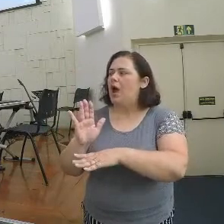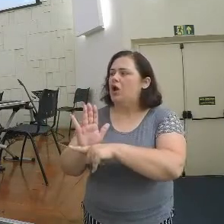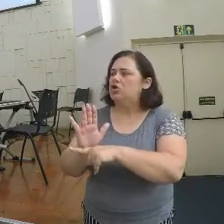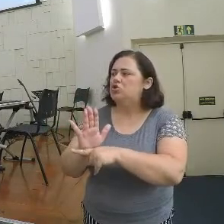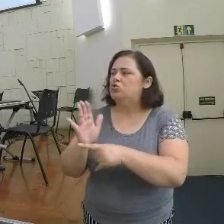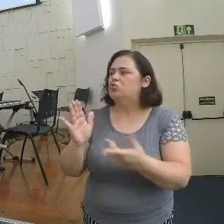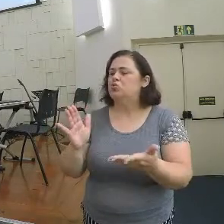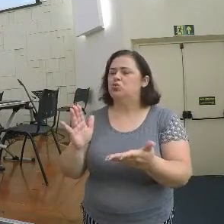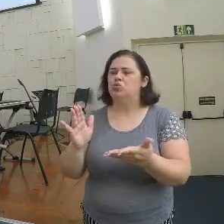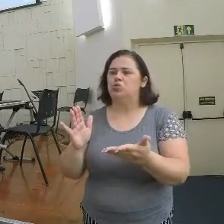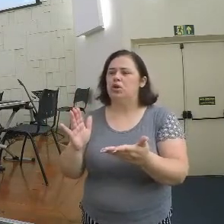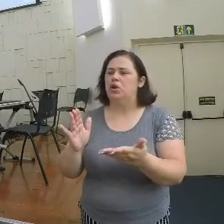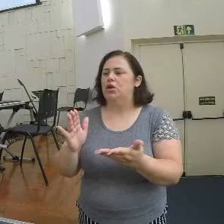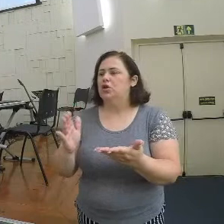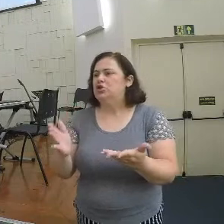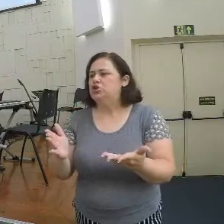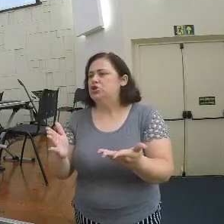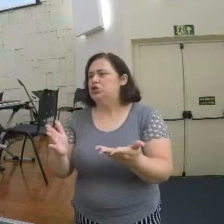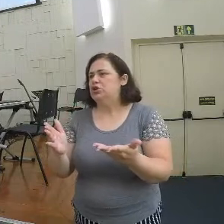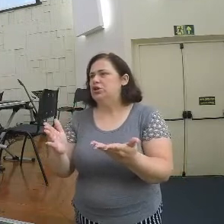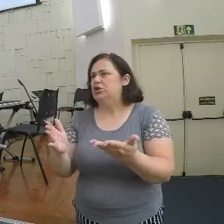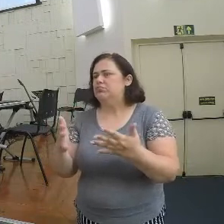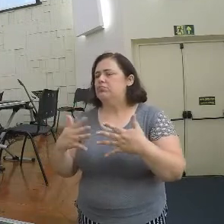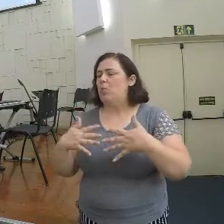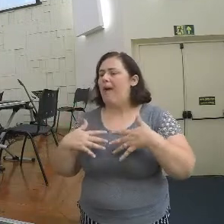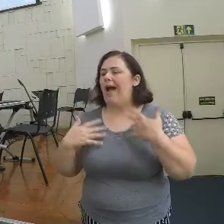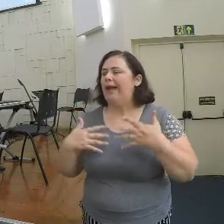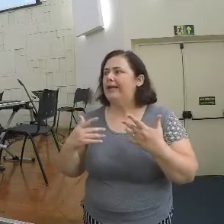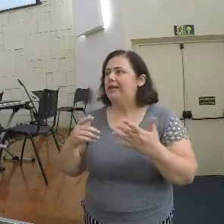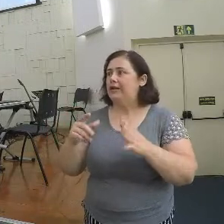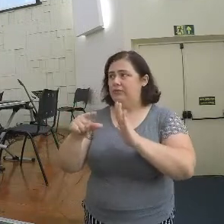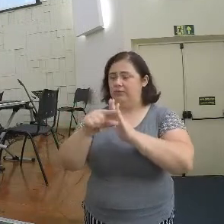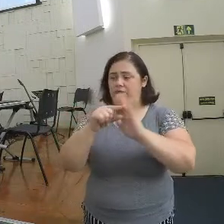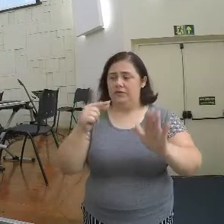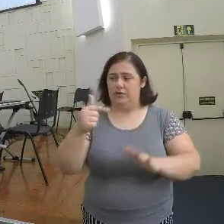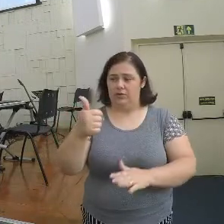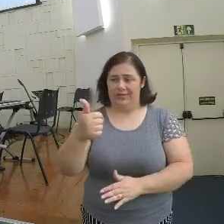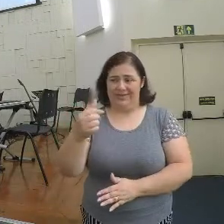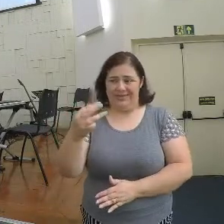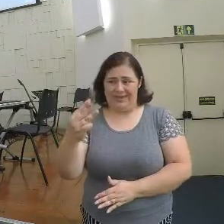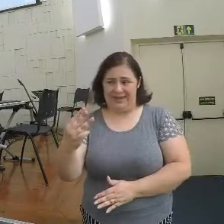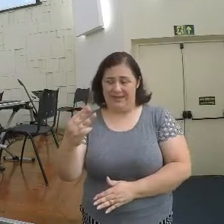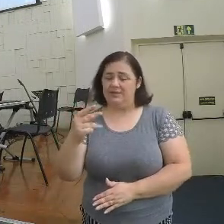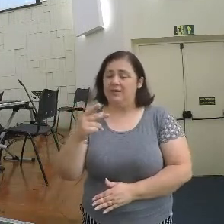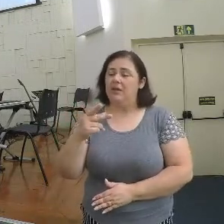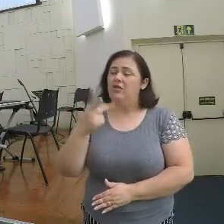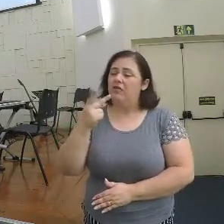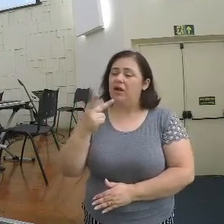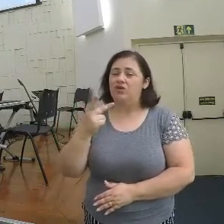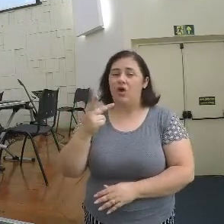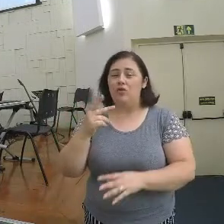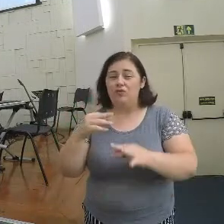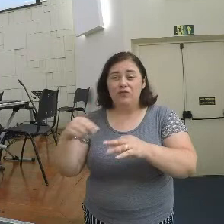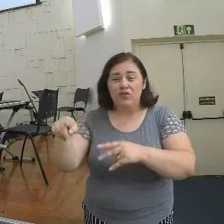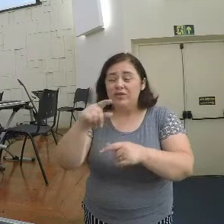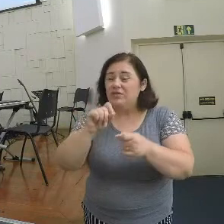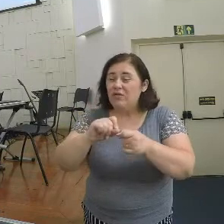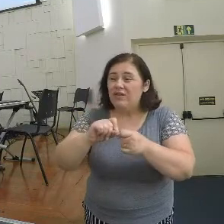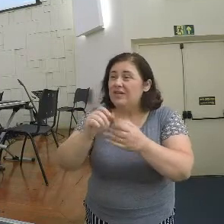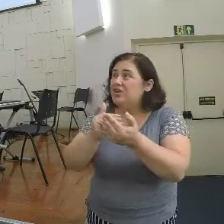quem ofertava. A alegria de oferecer a Deus, versículo 13: tudo isso você fará diante de Deus na casa dele.